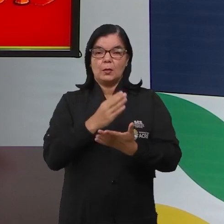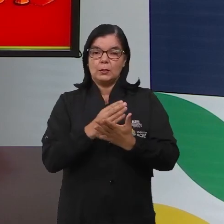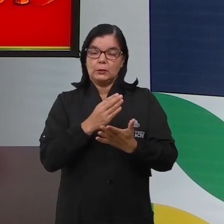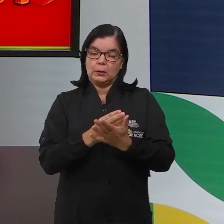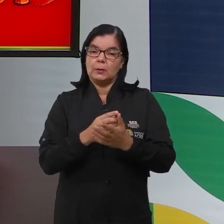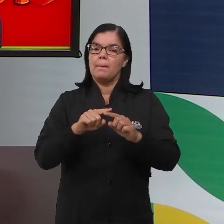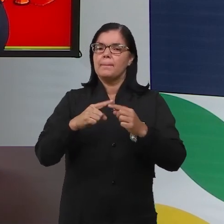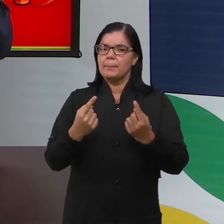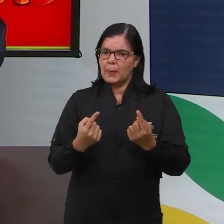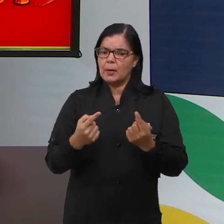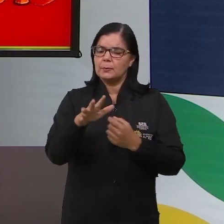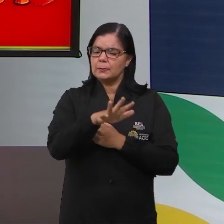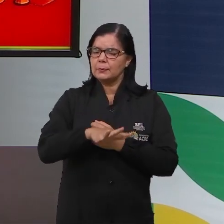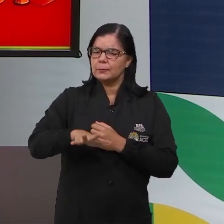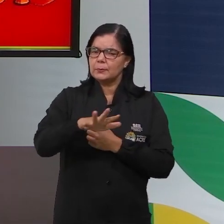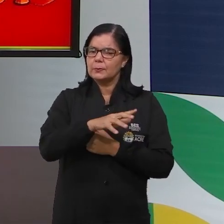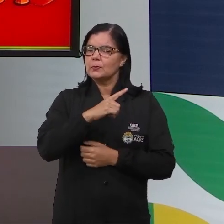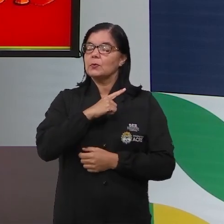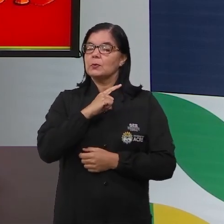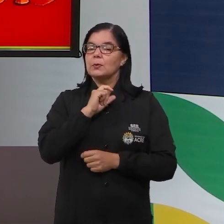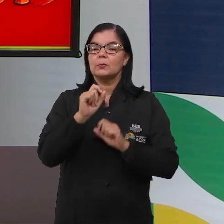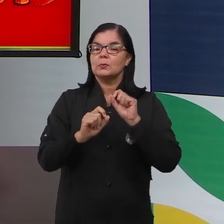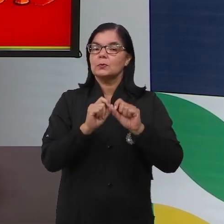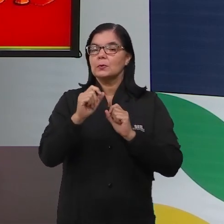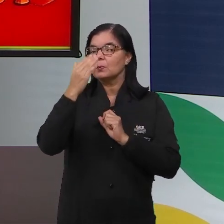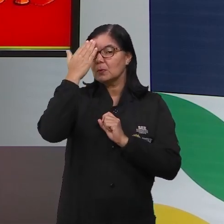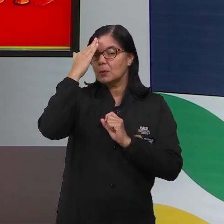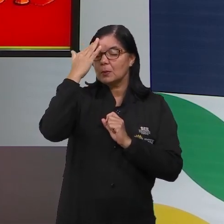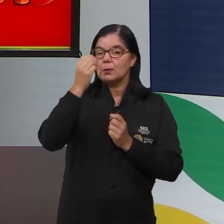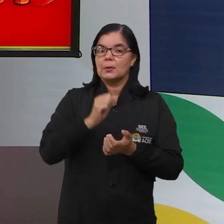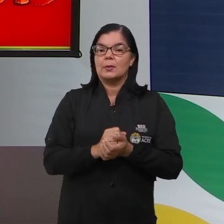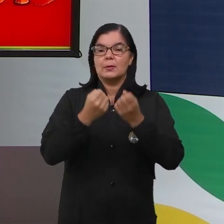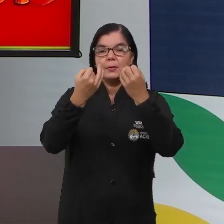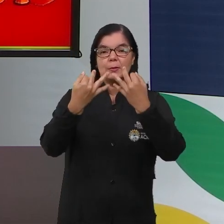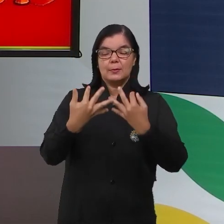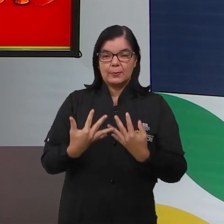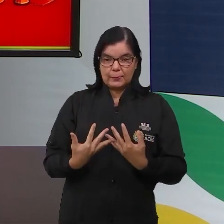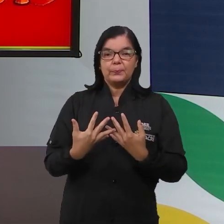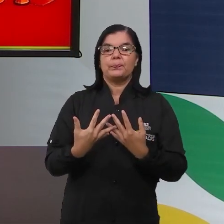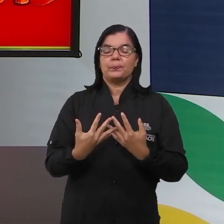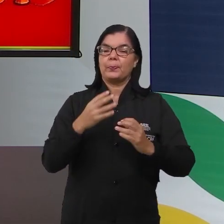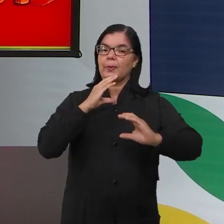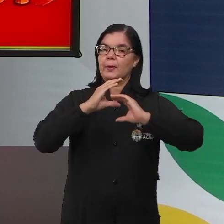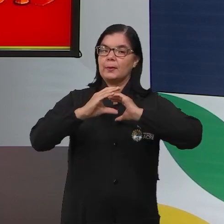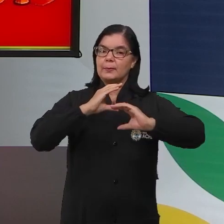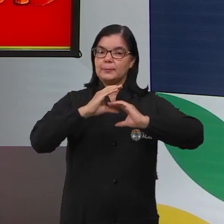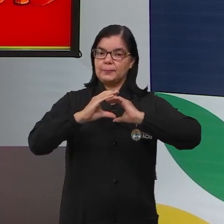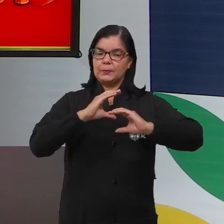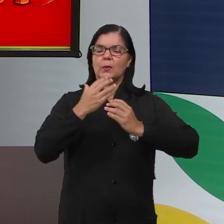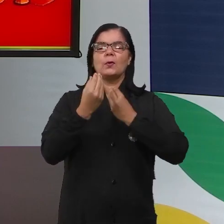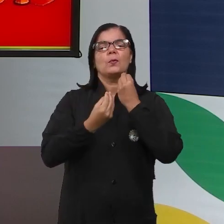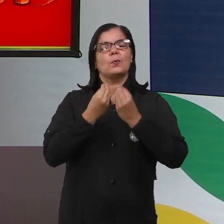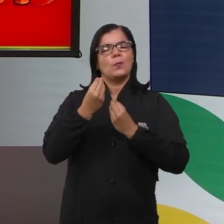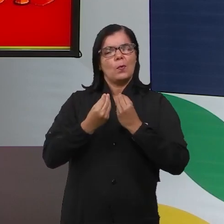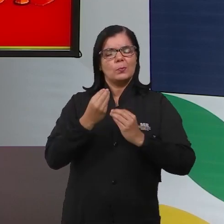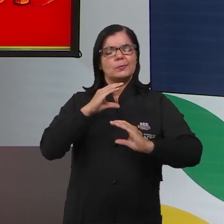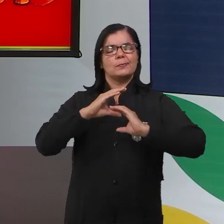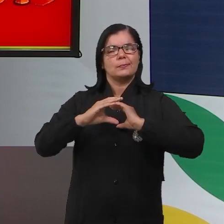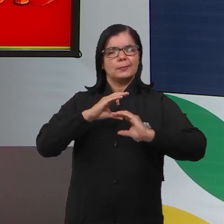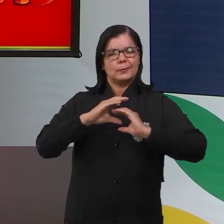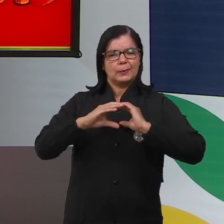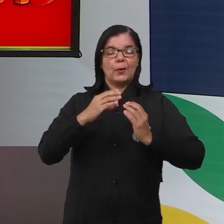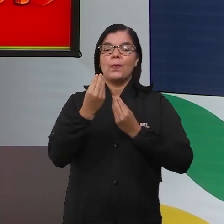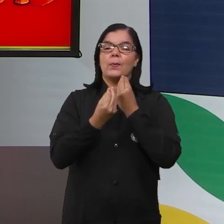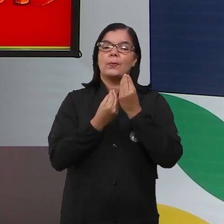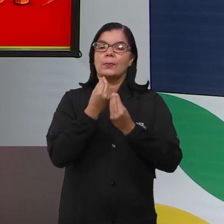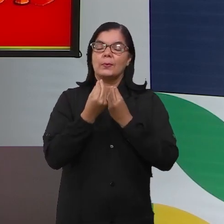concepção. Mas de forma geral, o que a gente tem para entender? Aqui a gente está falando da comunicação. E como se trata de comunicação,